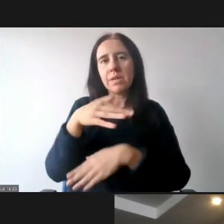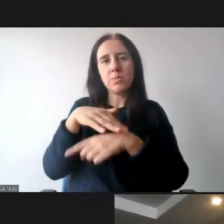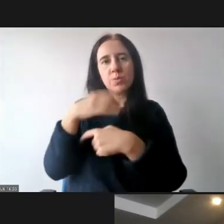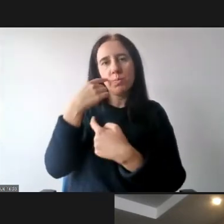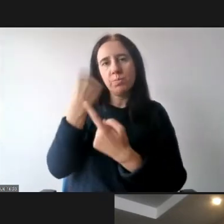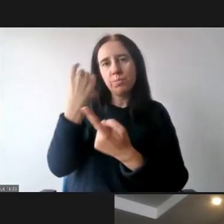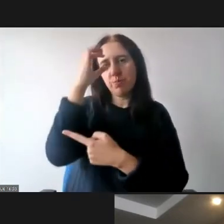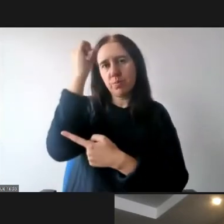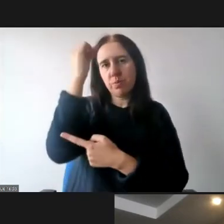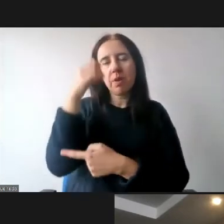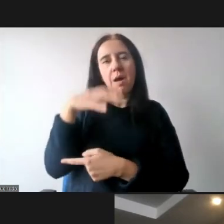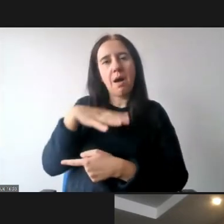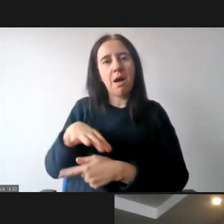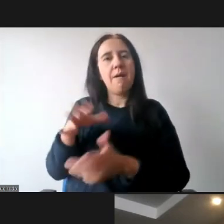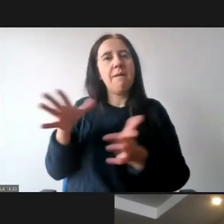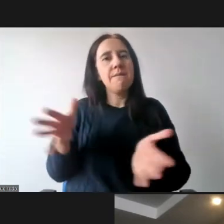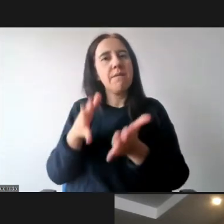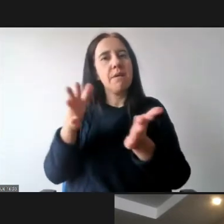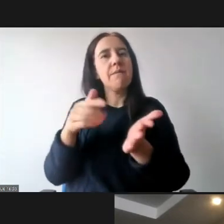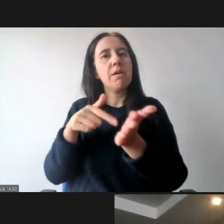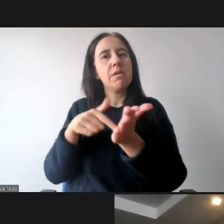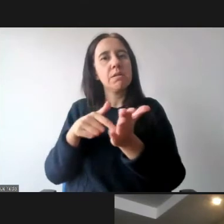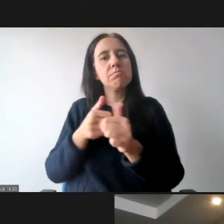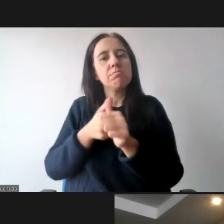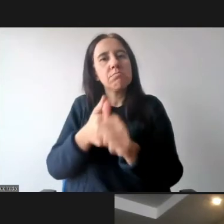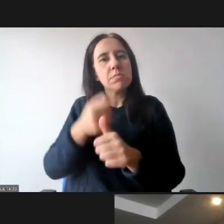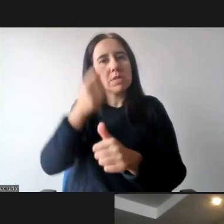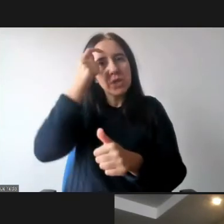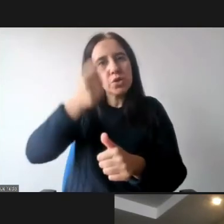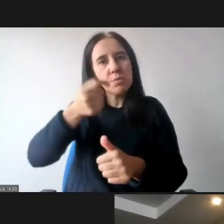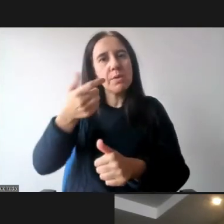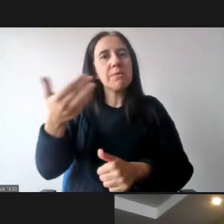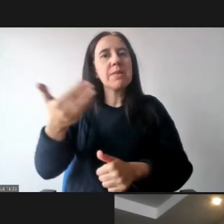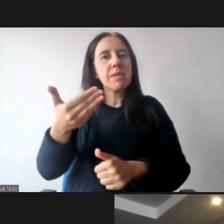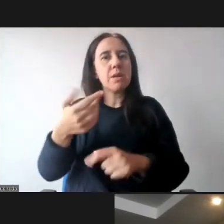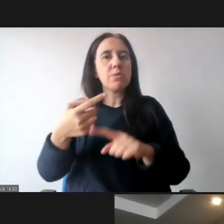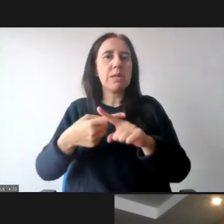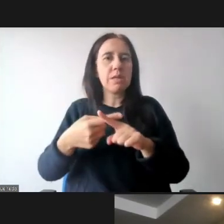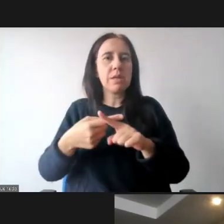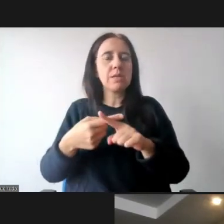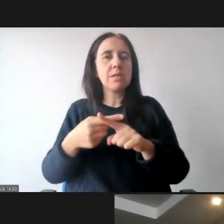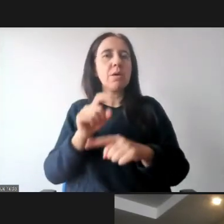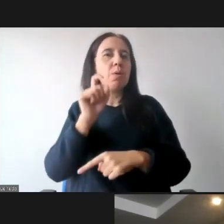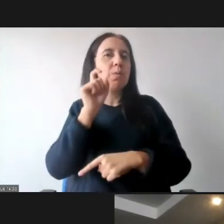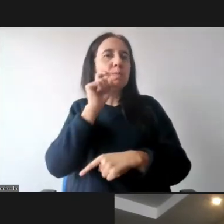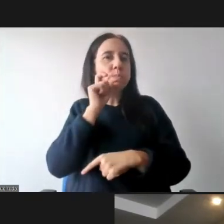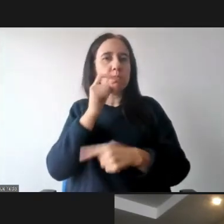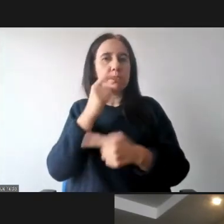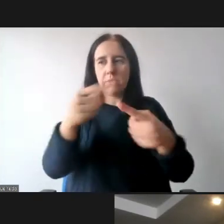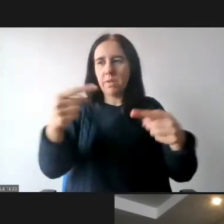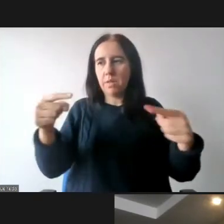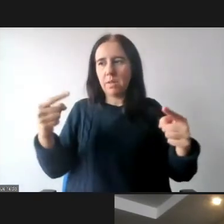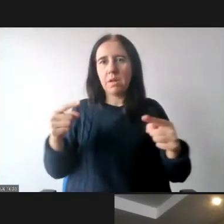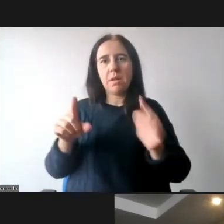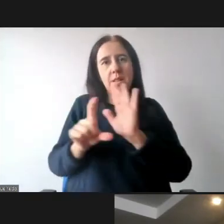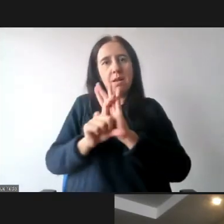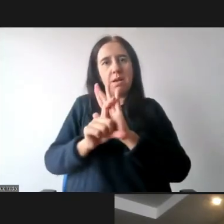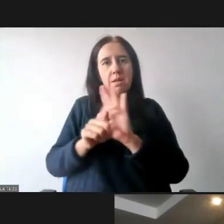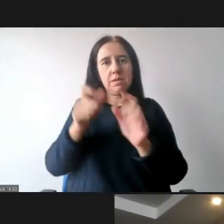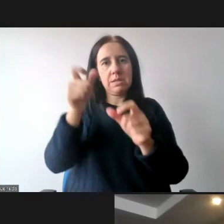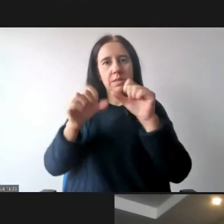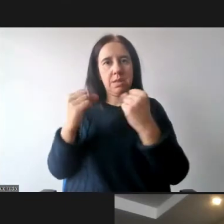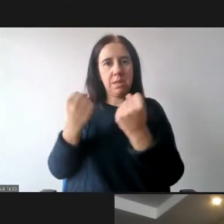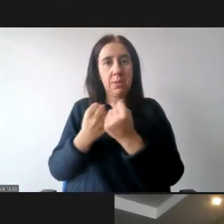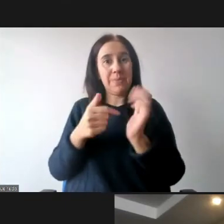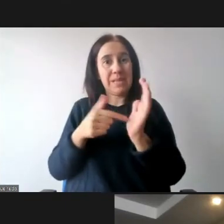visa a prossecução do interesse público no respeito pelos direitos e interesses legalmente protegidos dos cidadãos. Este artigo estabelece no número